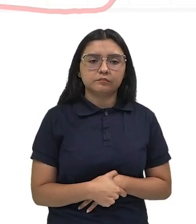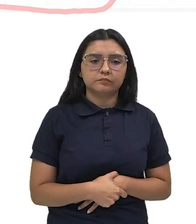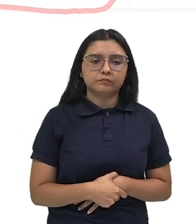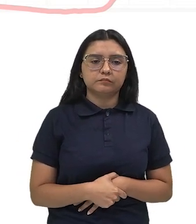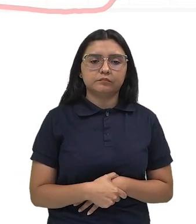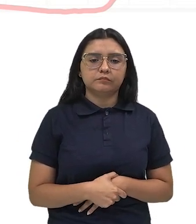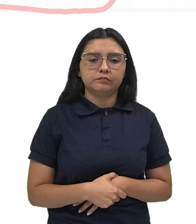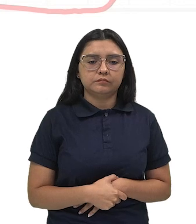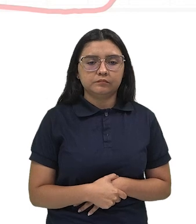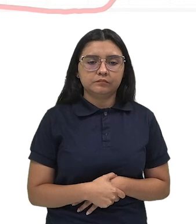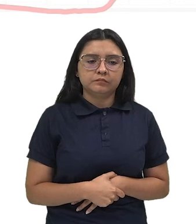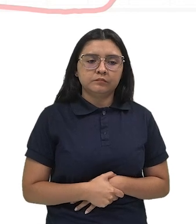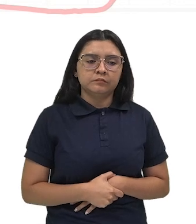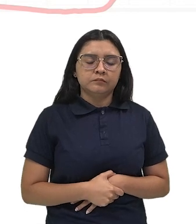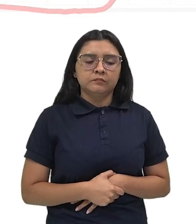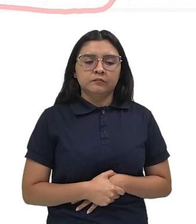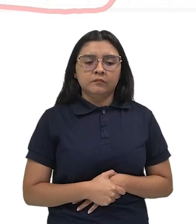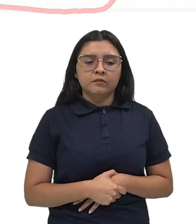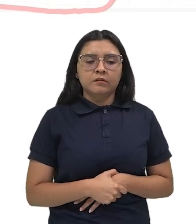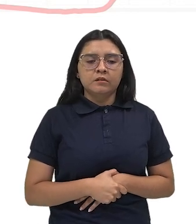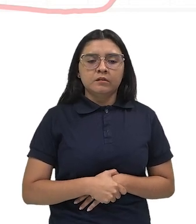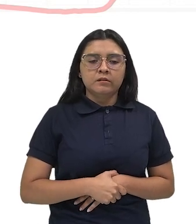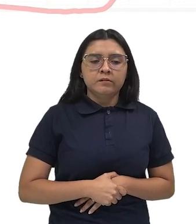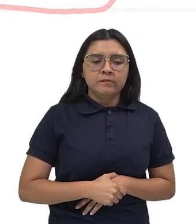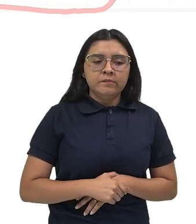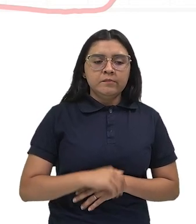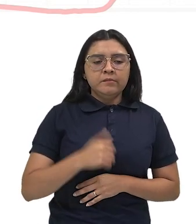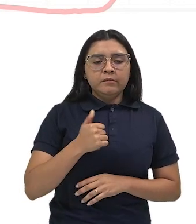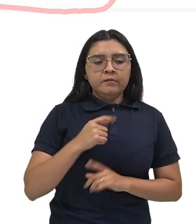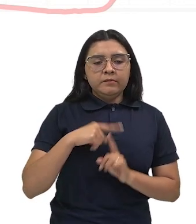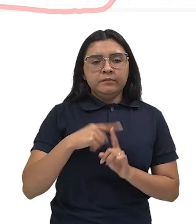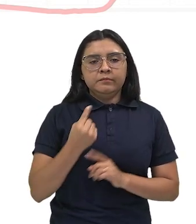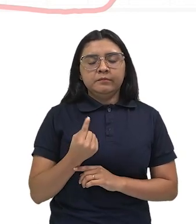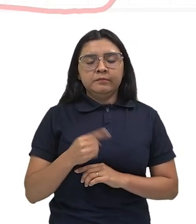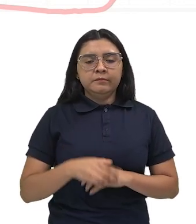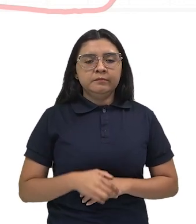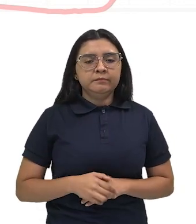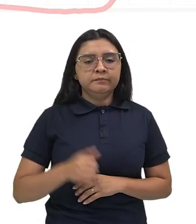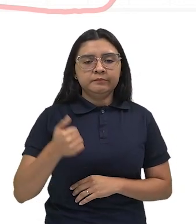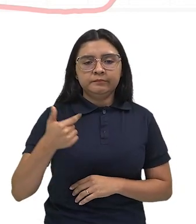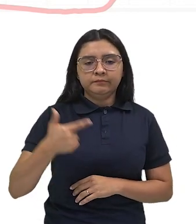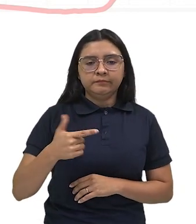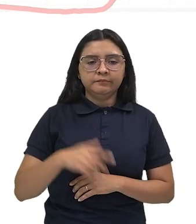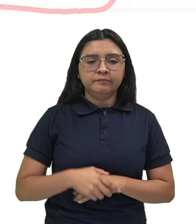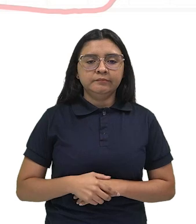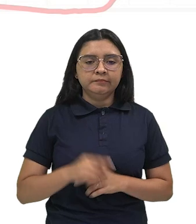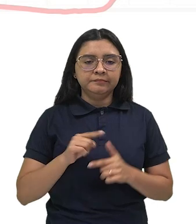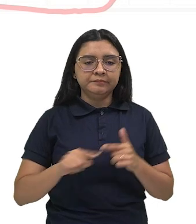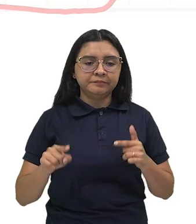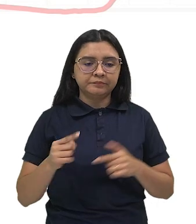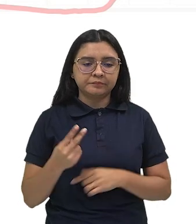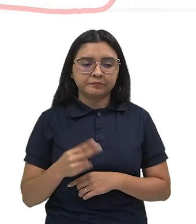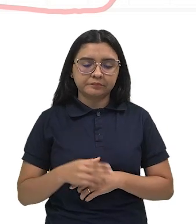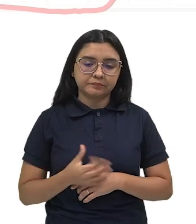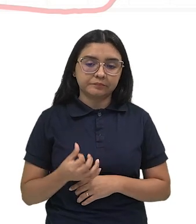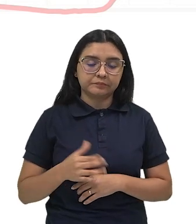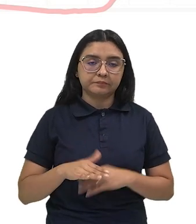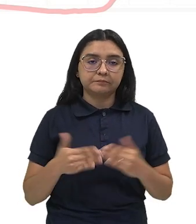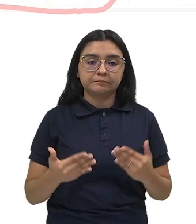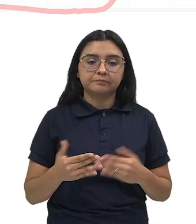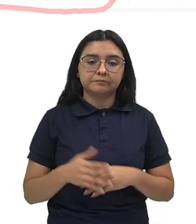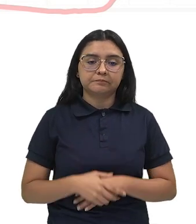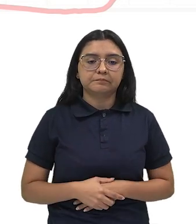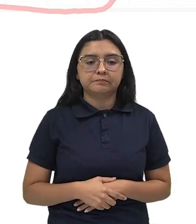ele mais 1 e divide por 2. Quanto que é 11 mais 1? 11 mais 1 é 12, divide por 2 dá 6, quer dizer, o